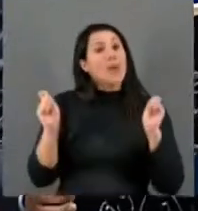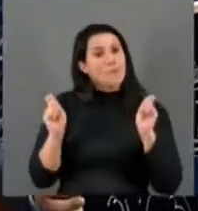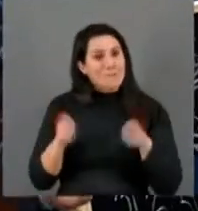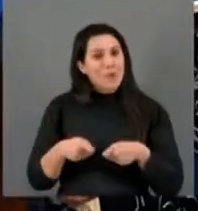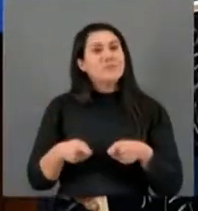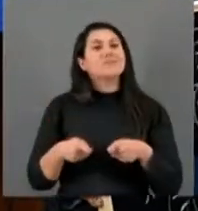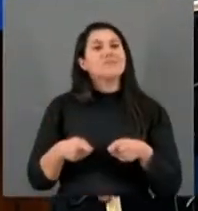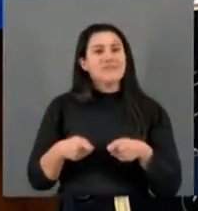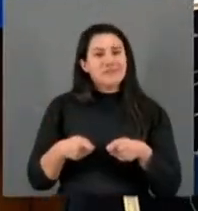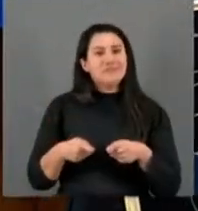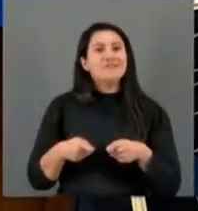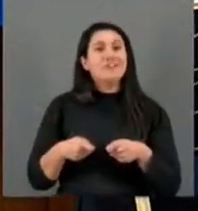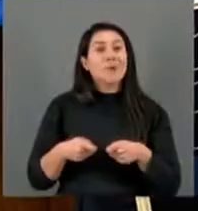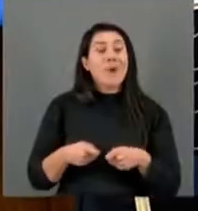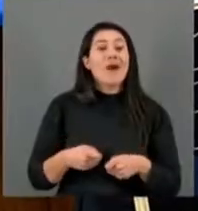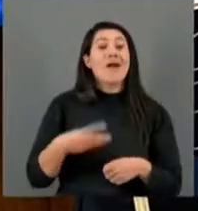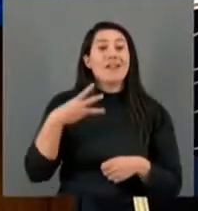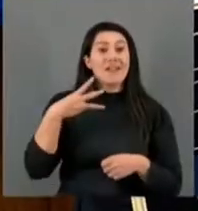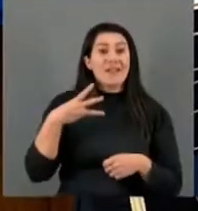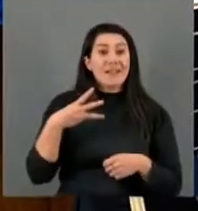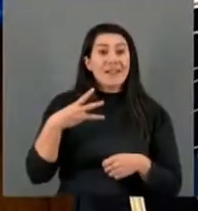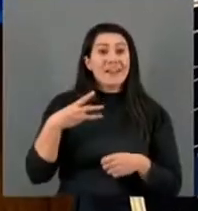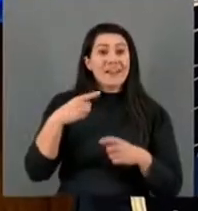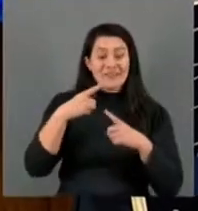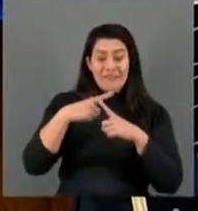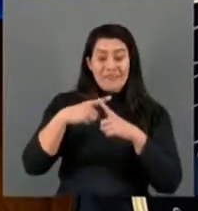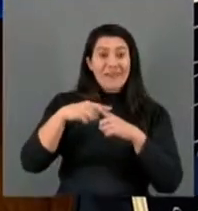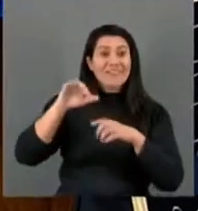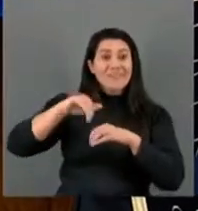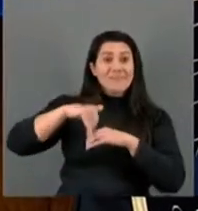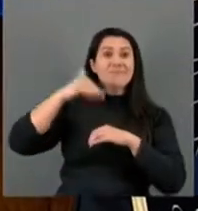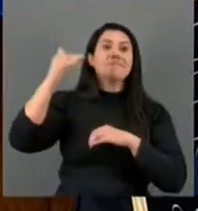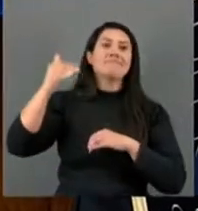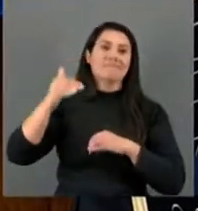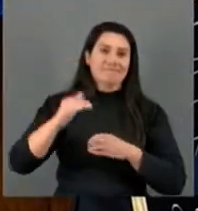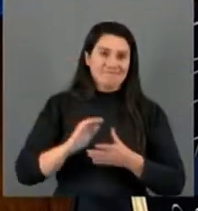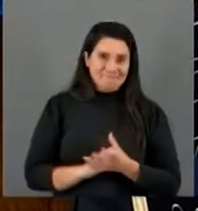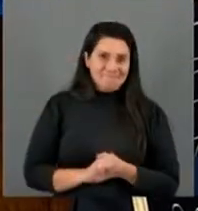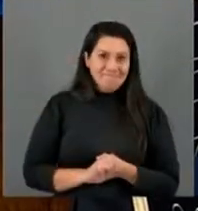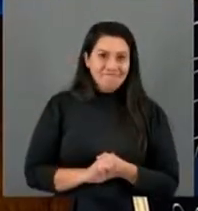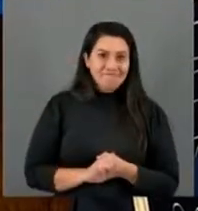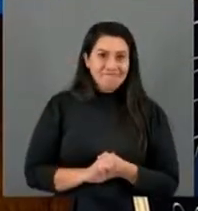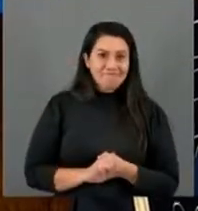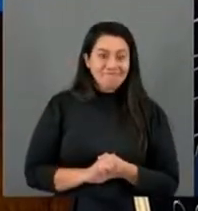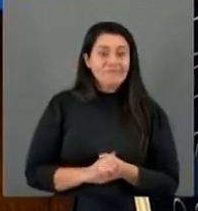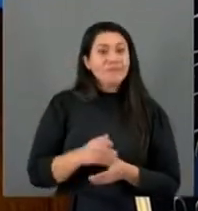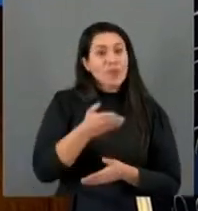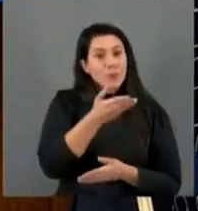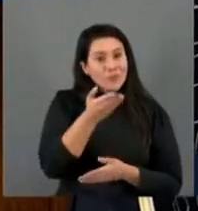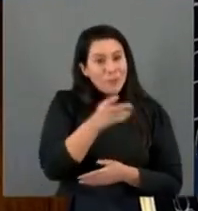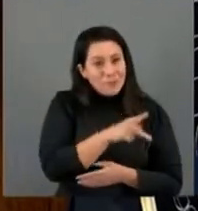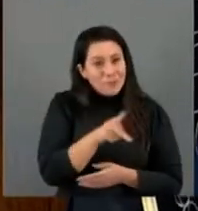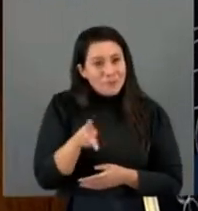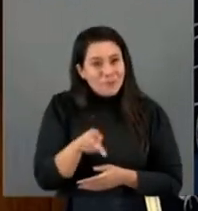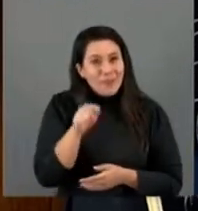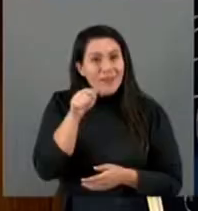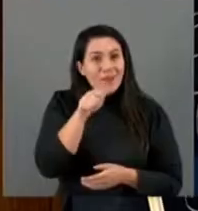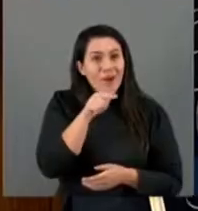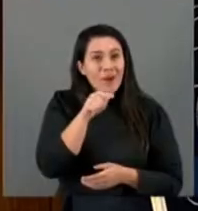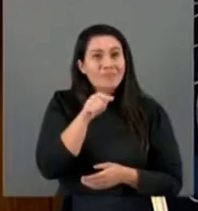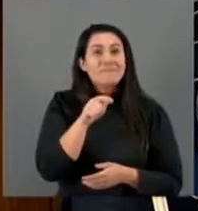o valor. Daria para fazer. Daria para fazer, senhor presidente, se a gente entende que há um